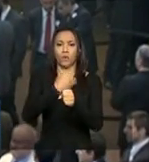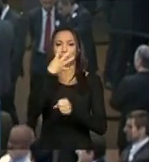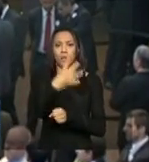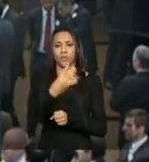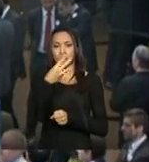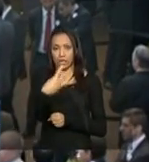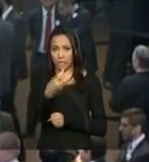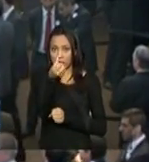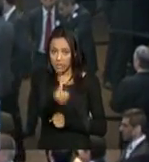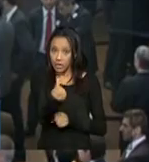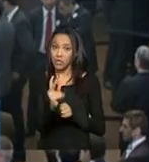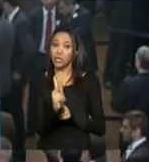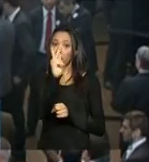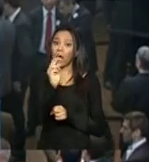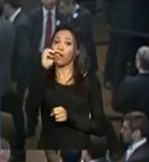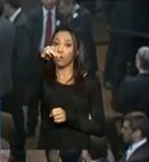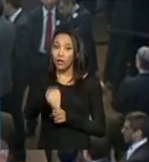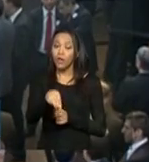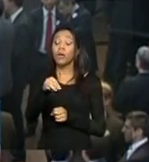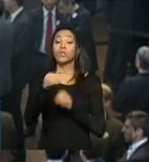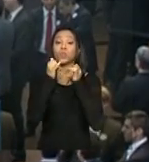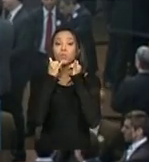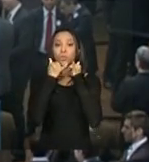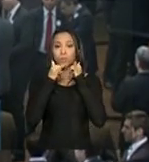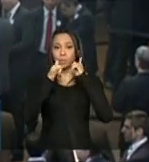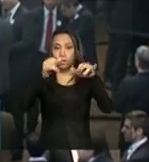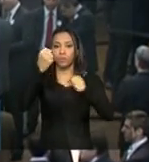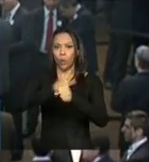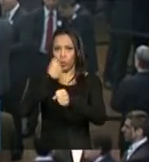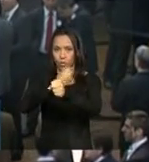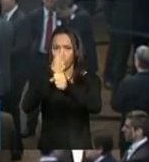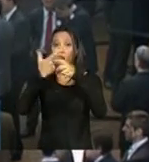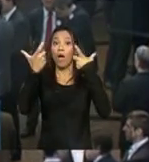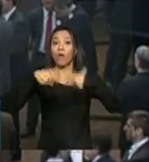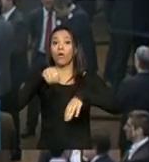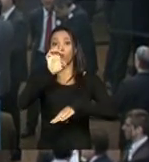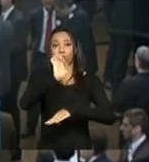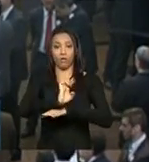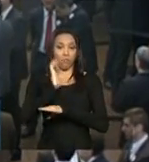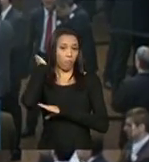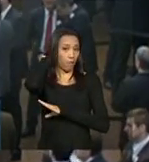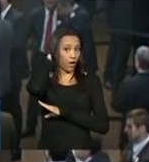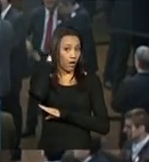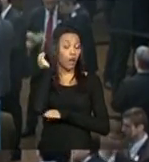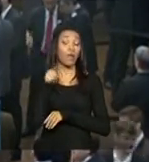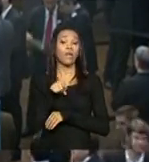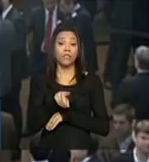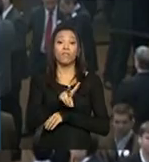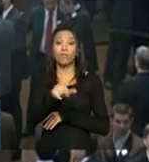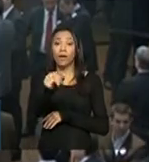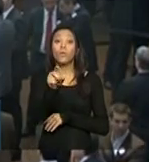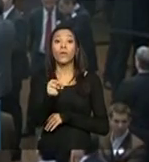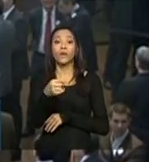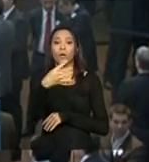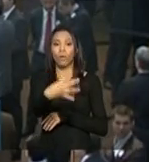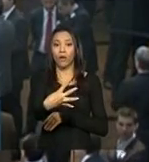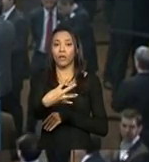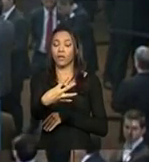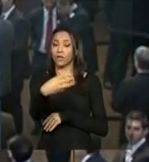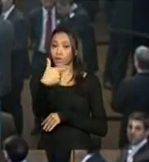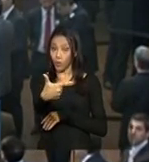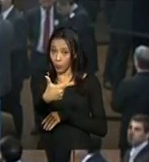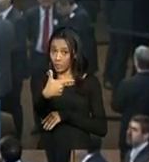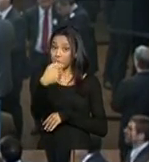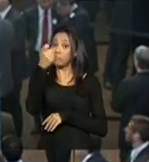436 quilômetros de linhas de transmissão no estado do Pará. Essas linhas terão um prazo de 42 meses